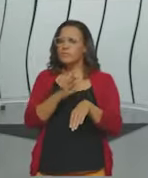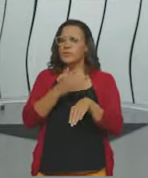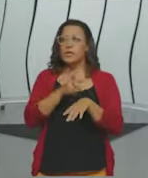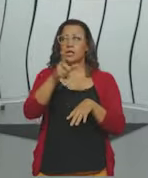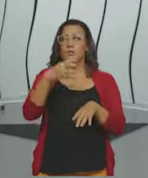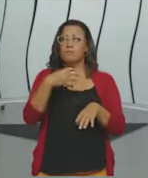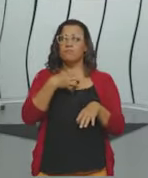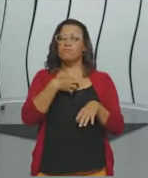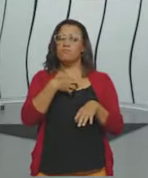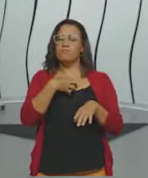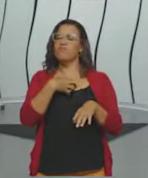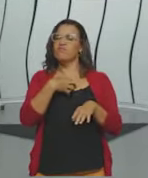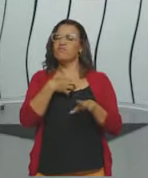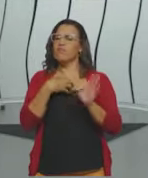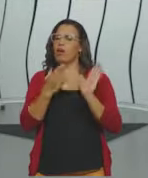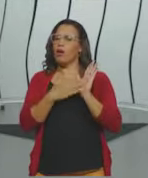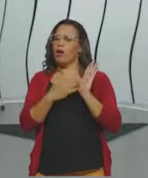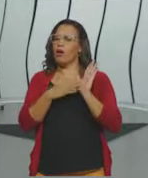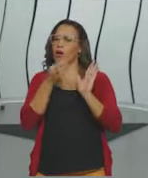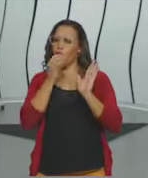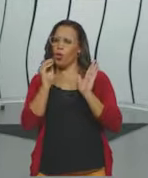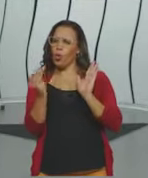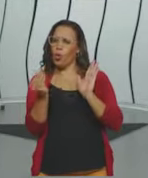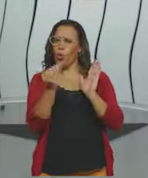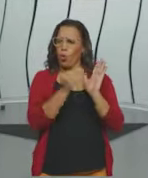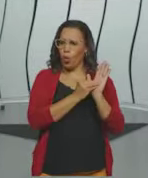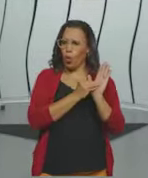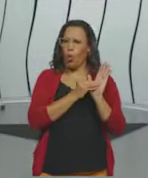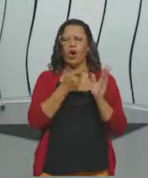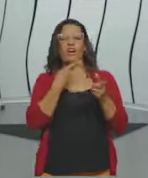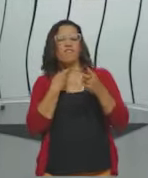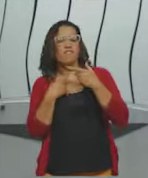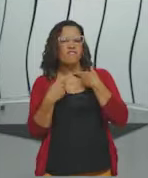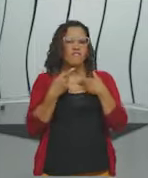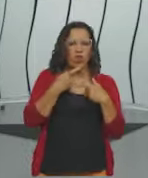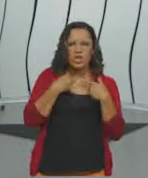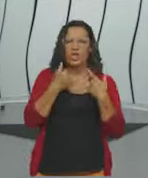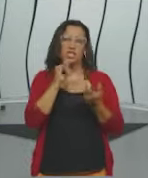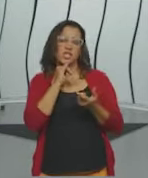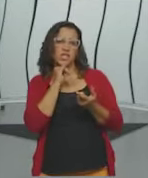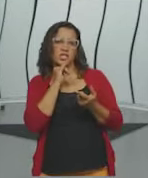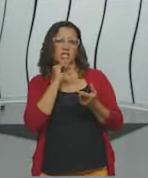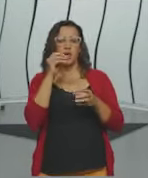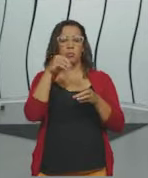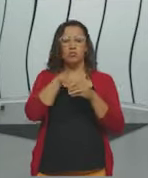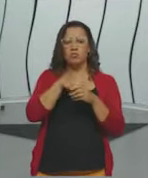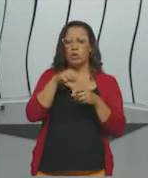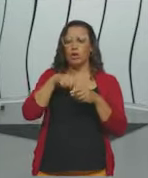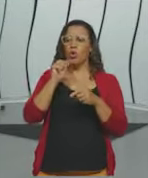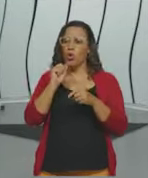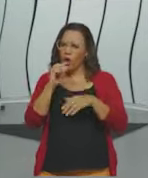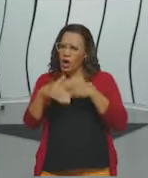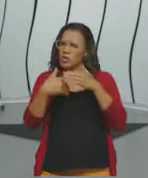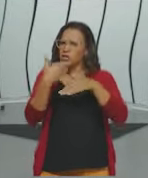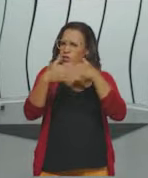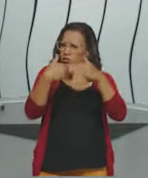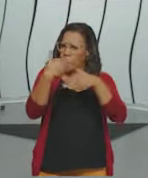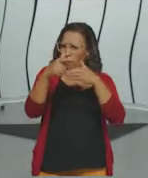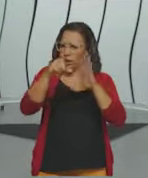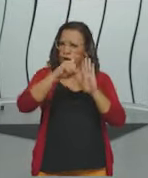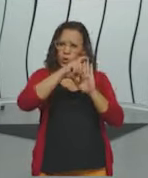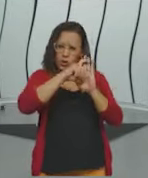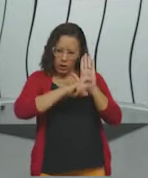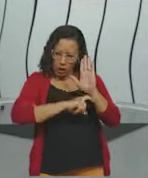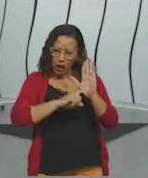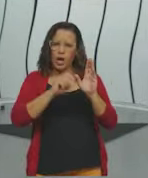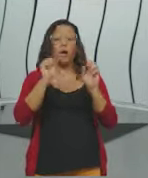desejo de colocar a proposta de intervenção em alguma outra parte, colocar, por exemplo, no desenvolvimento do seu texto, você pode